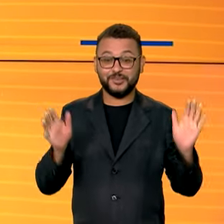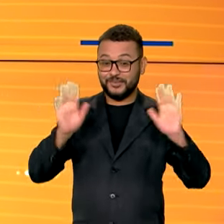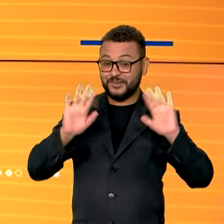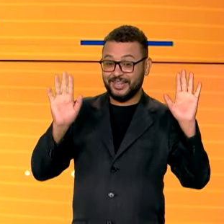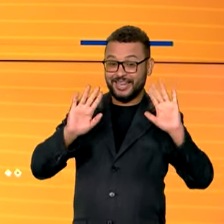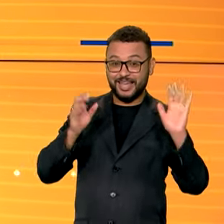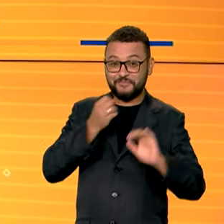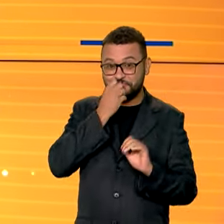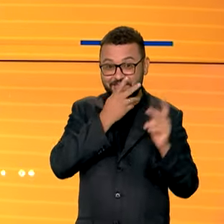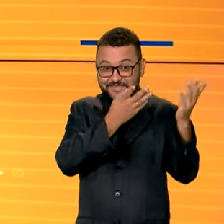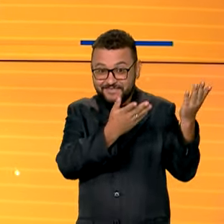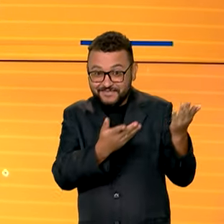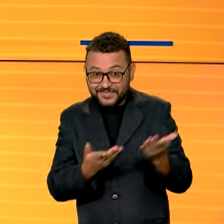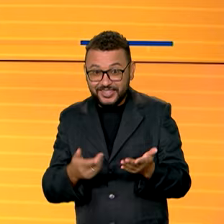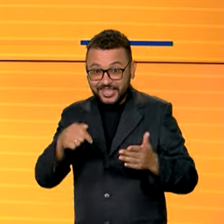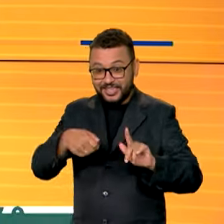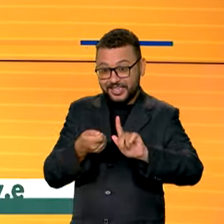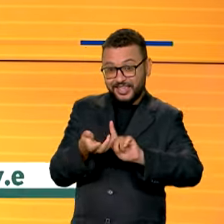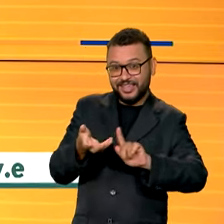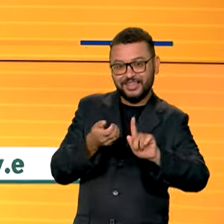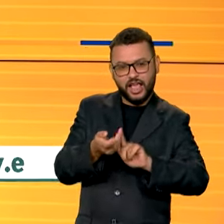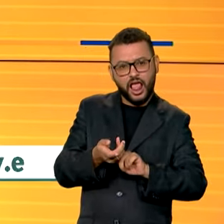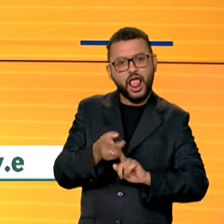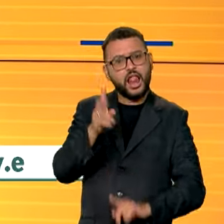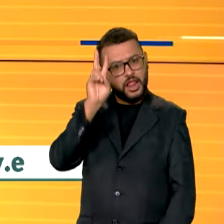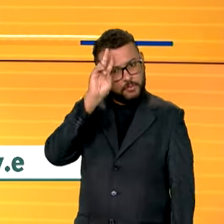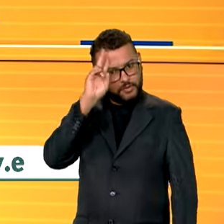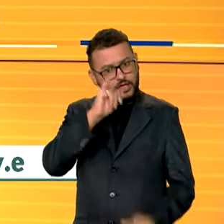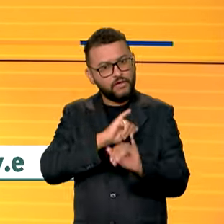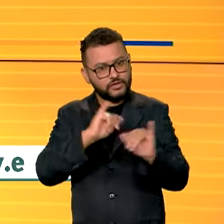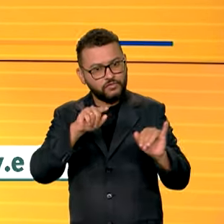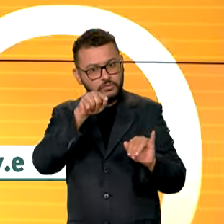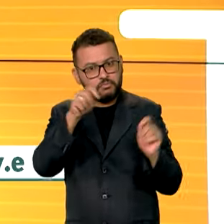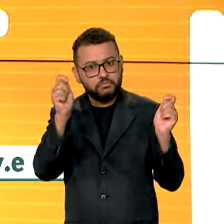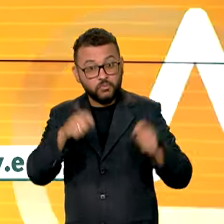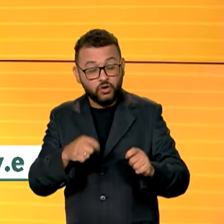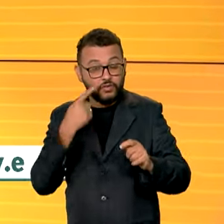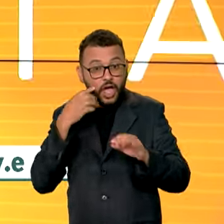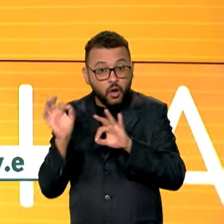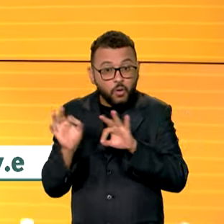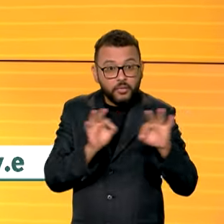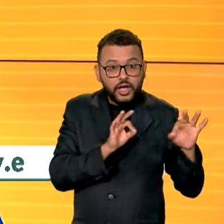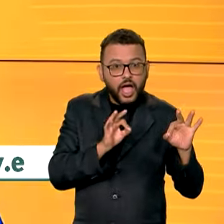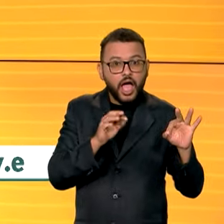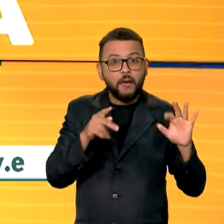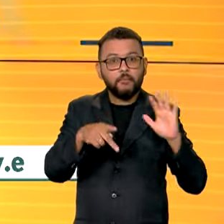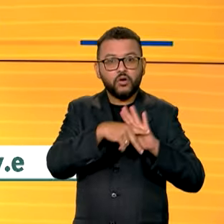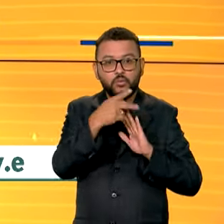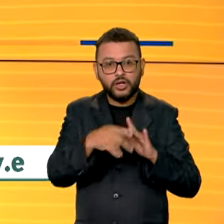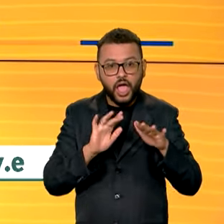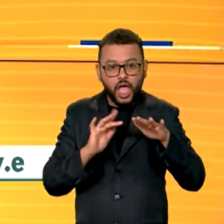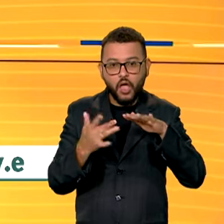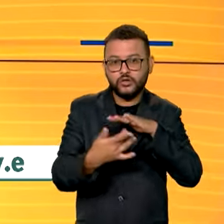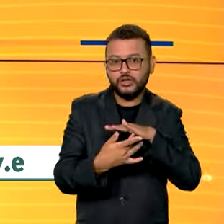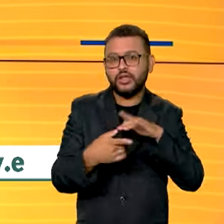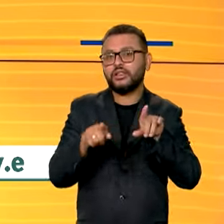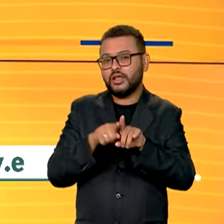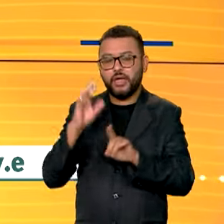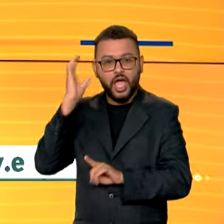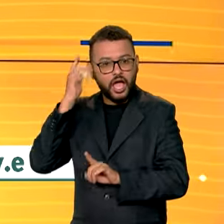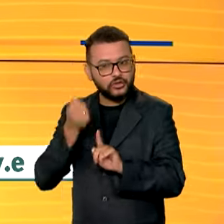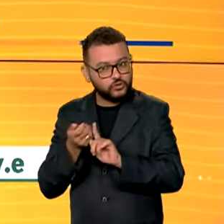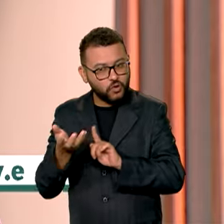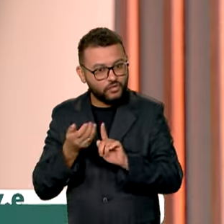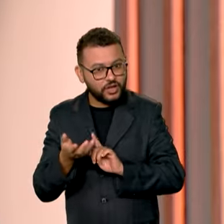Olá, seja muito bem-vindo ao canal Gov. Lembrando que você pode nos acompanhar também ao vivo pelas redes sociais e pela Rádio